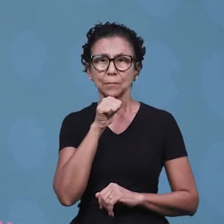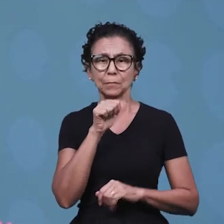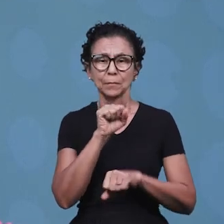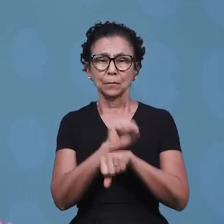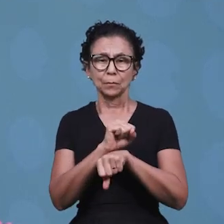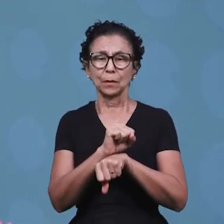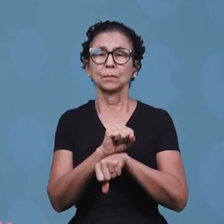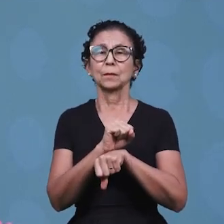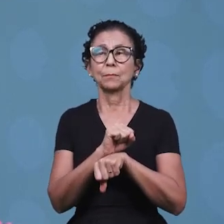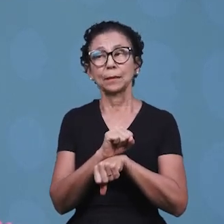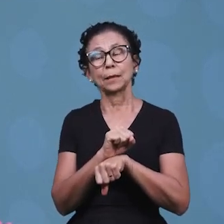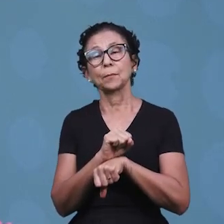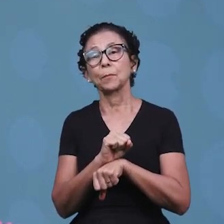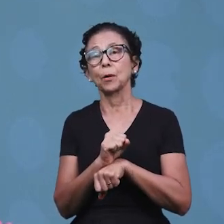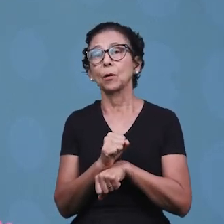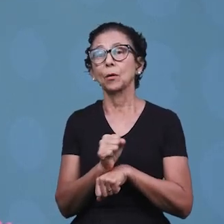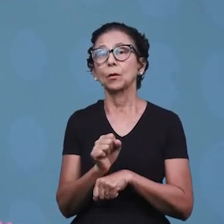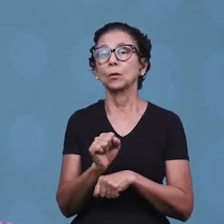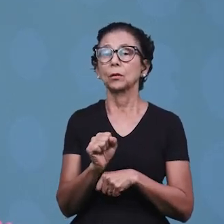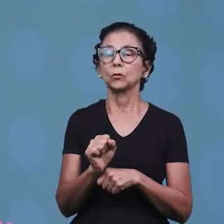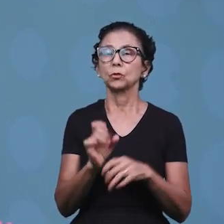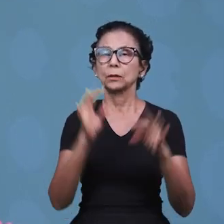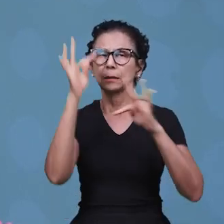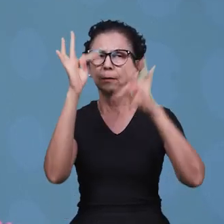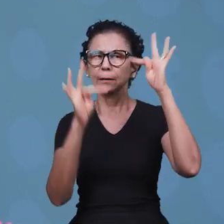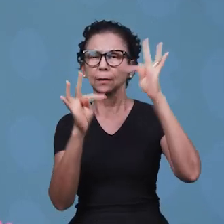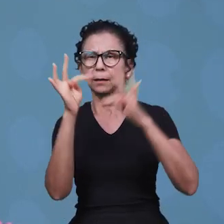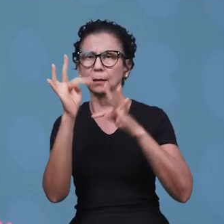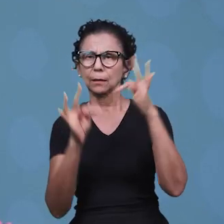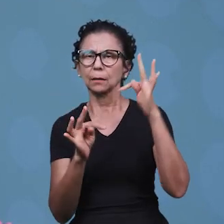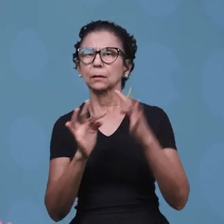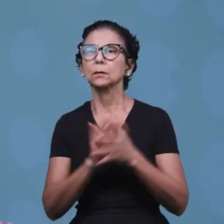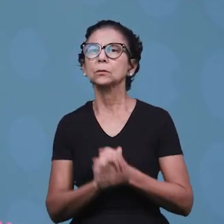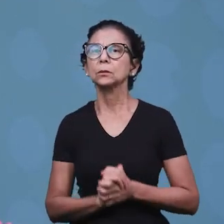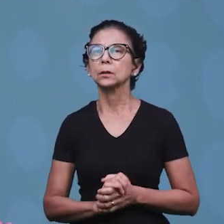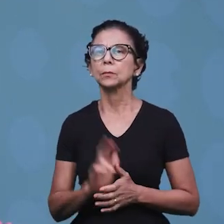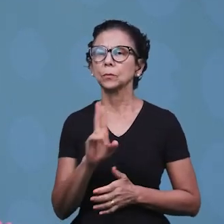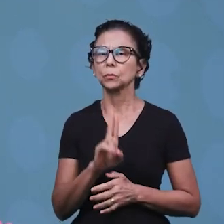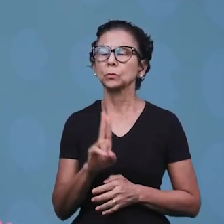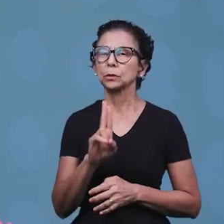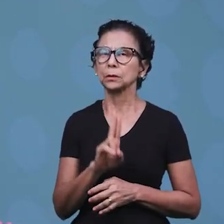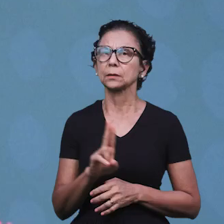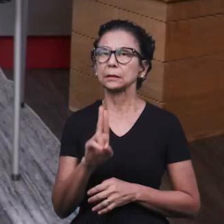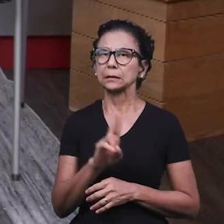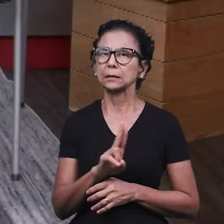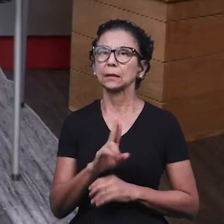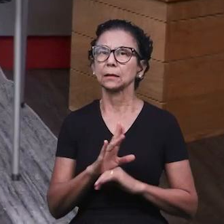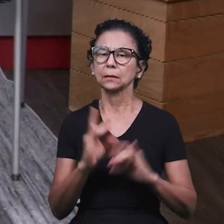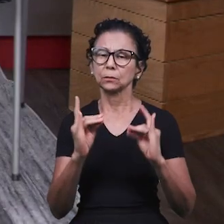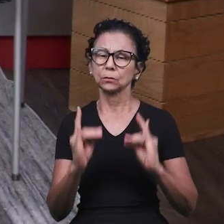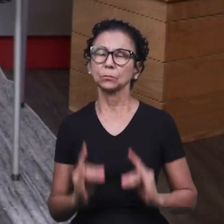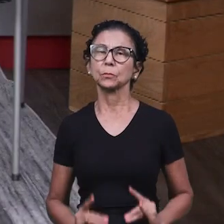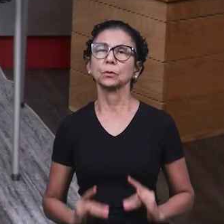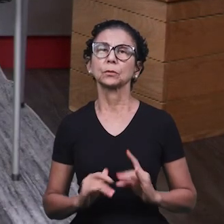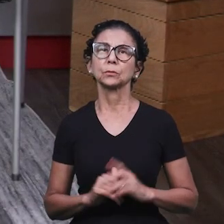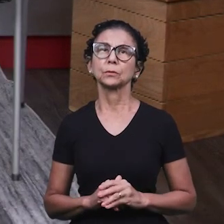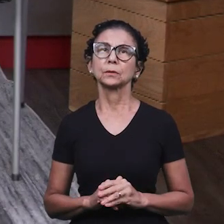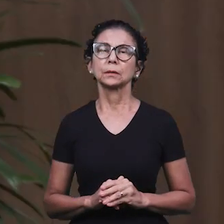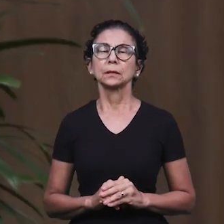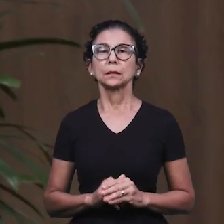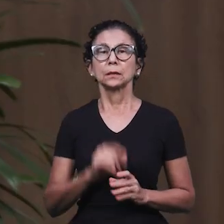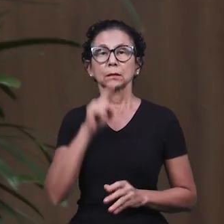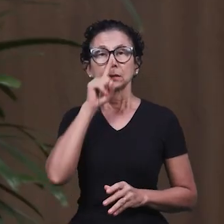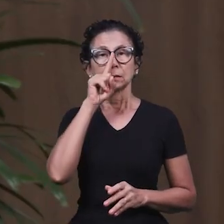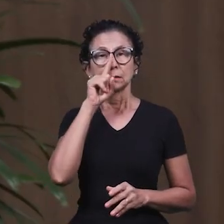para diminuir os sintomas, melhorar a qualidade de vida da mulher, né, e diminuir os riscos também. E diminuir os